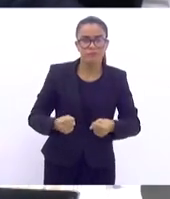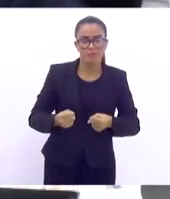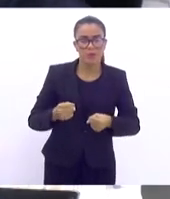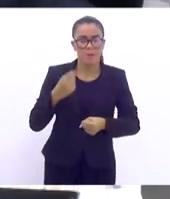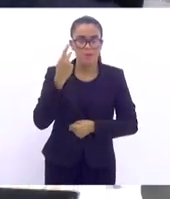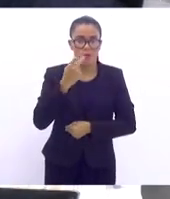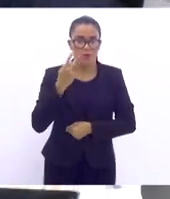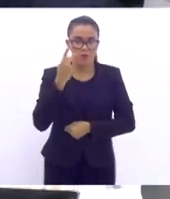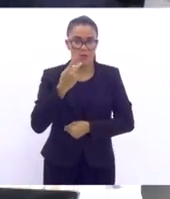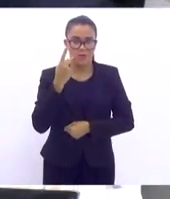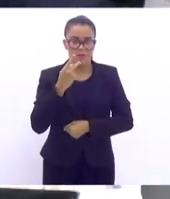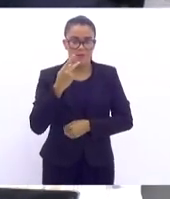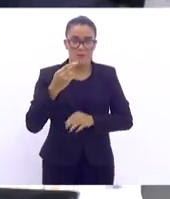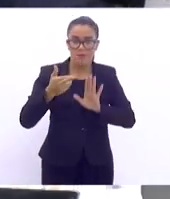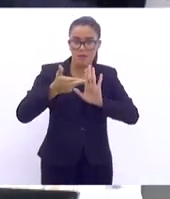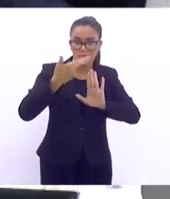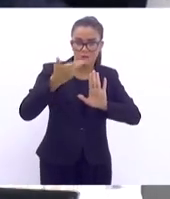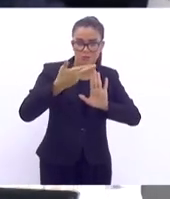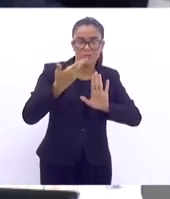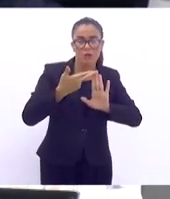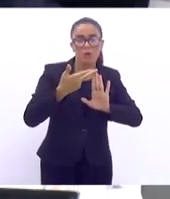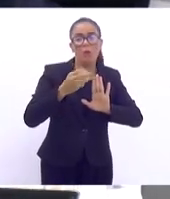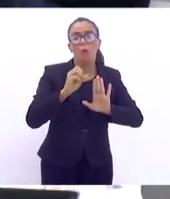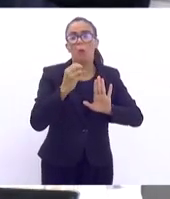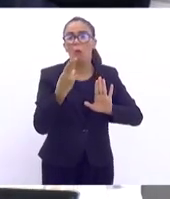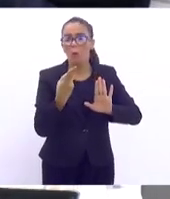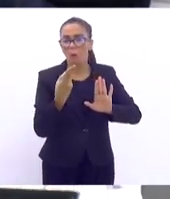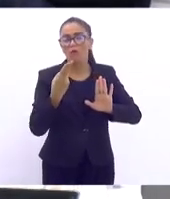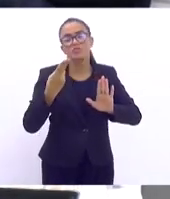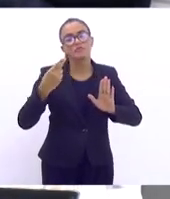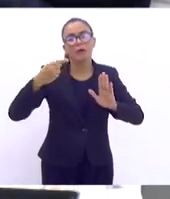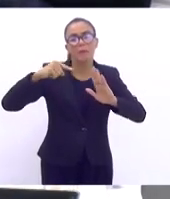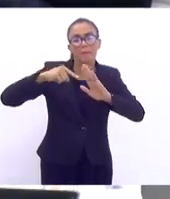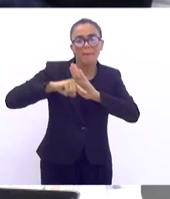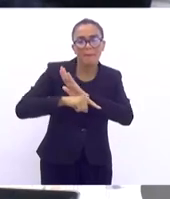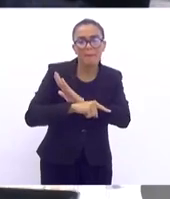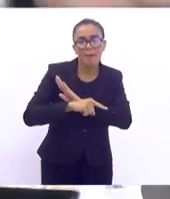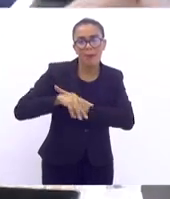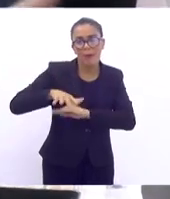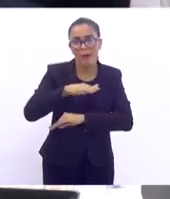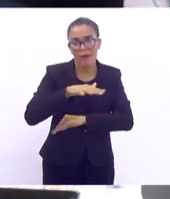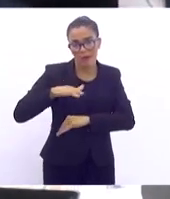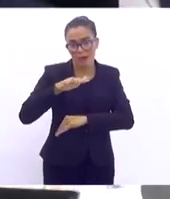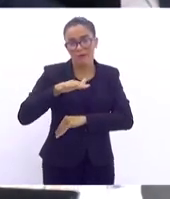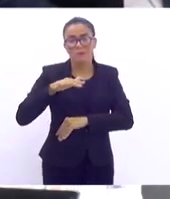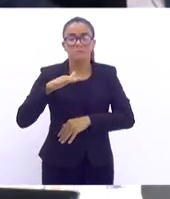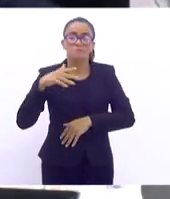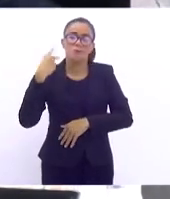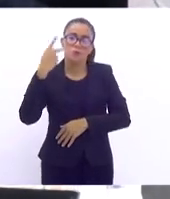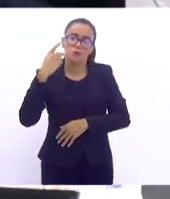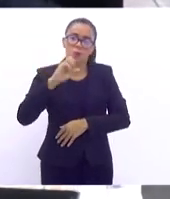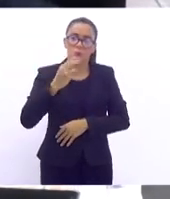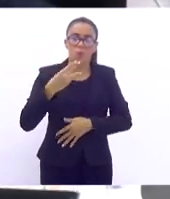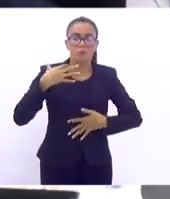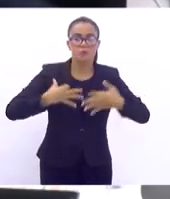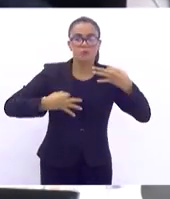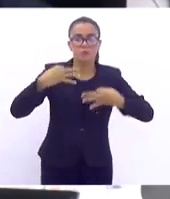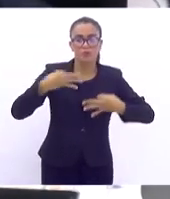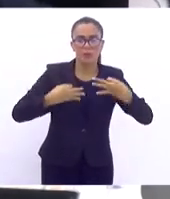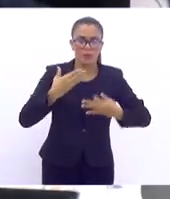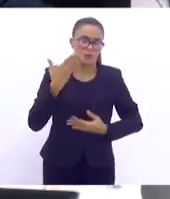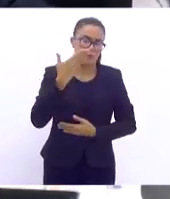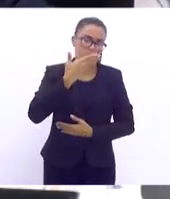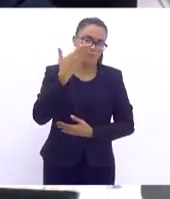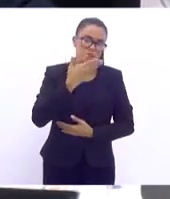disposto na própria resolução e não publica aí a gente entra numa questão política ou jurídica mas ele não vejo